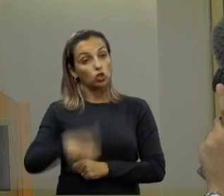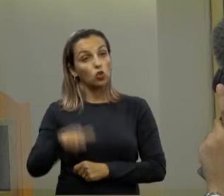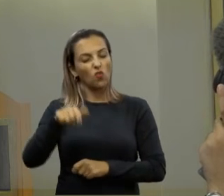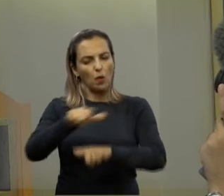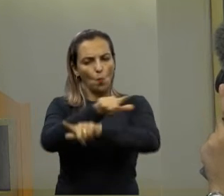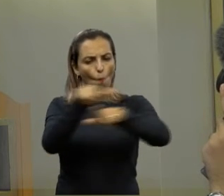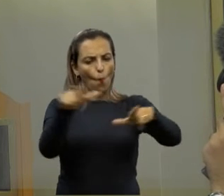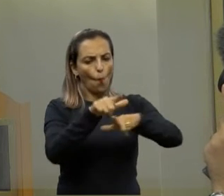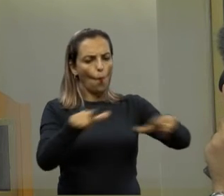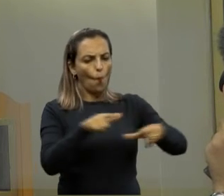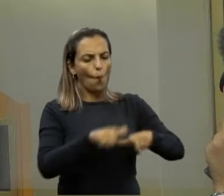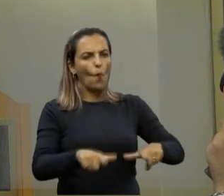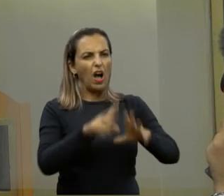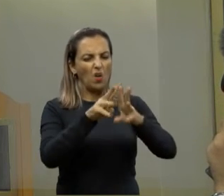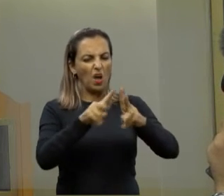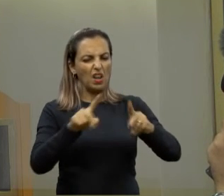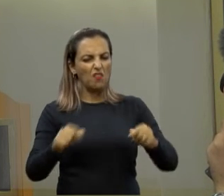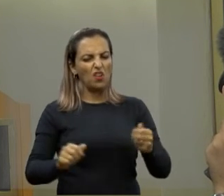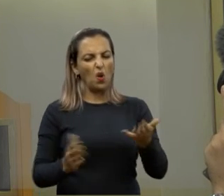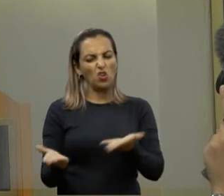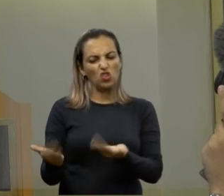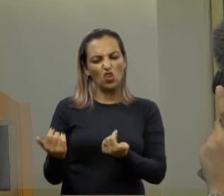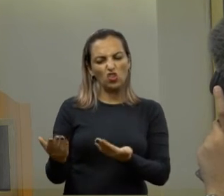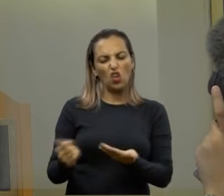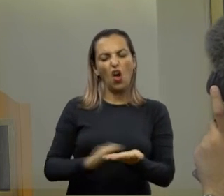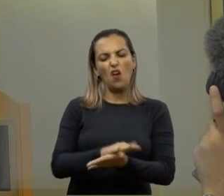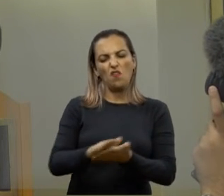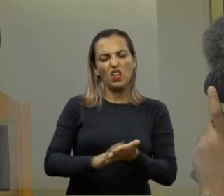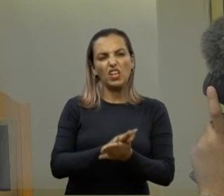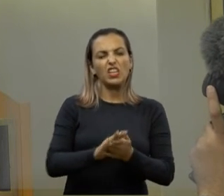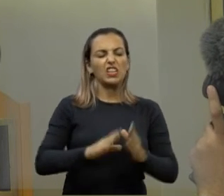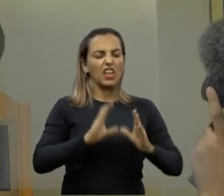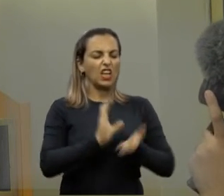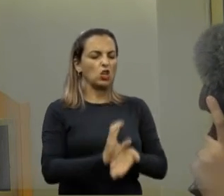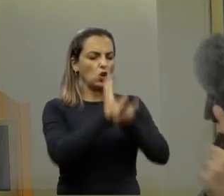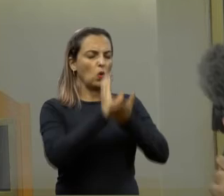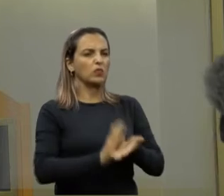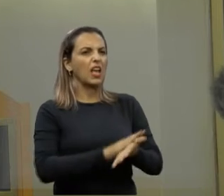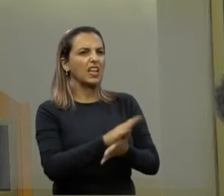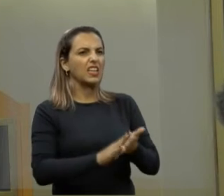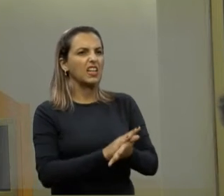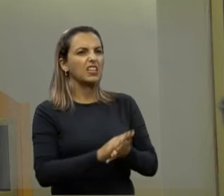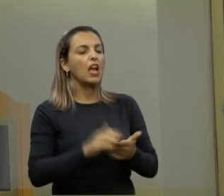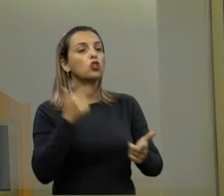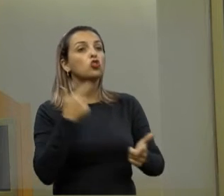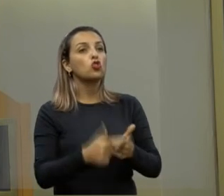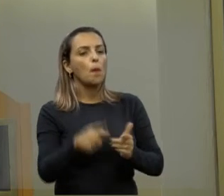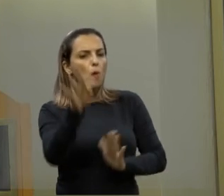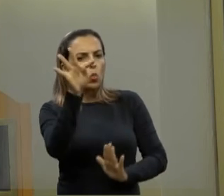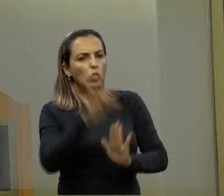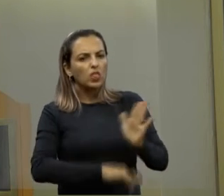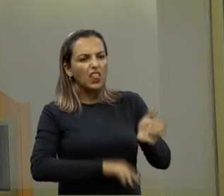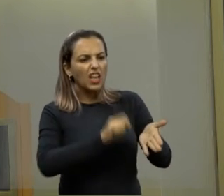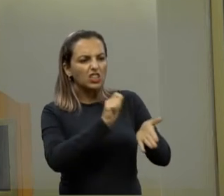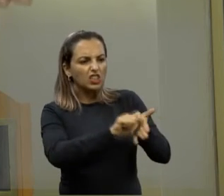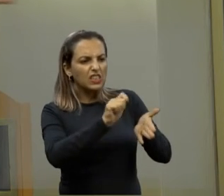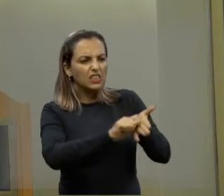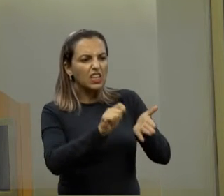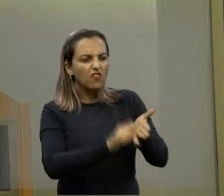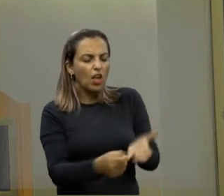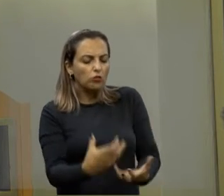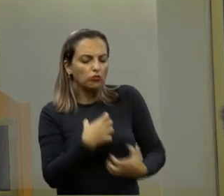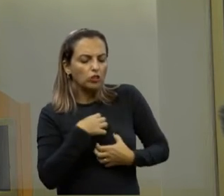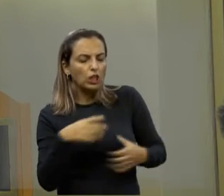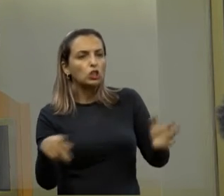higienista de se qualificando a juventude o conselho da Juventude sobre a grafia e da redação